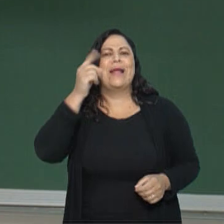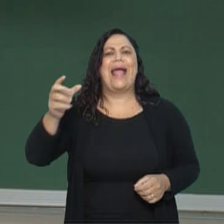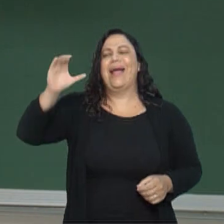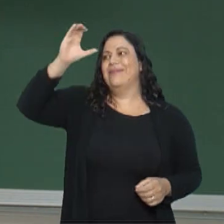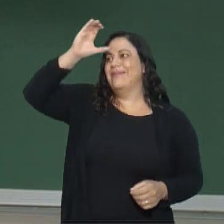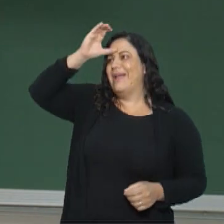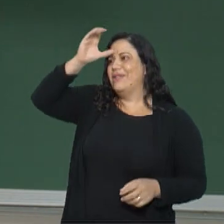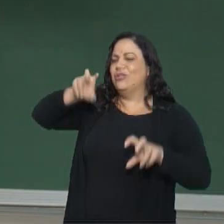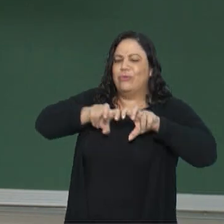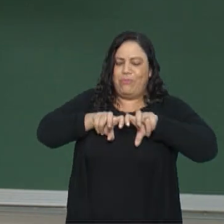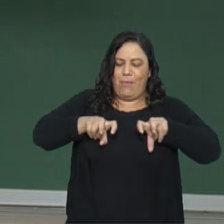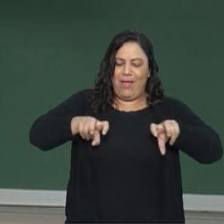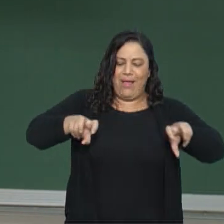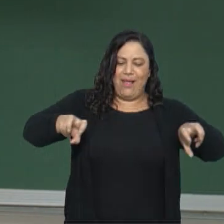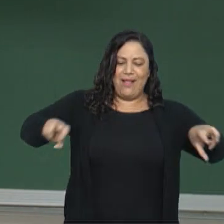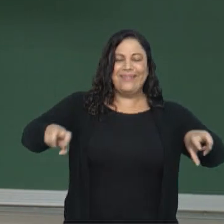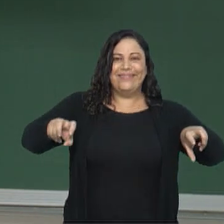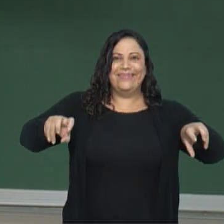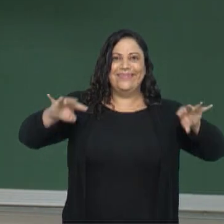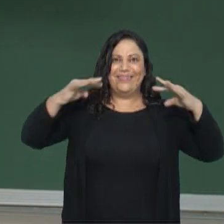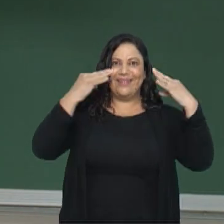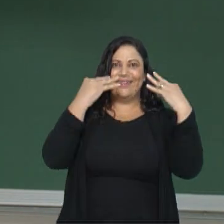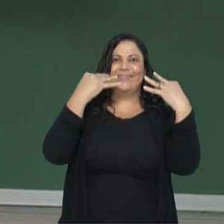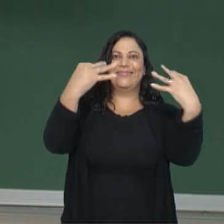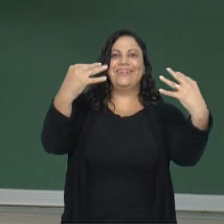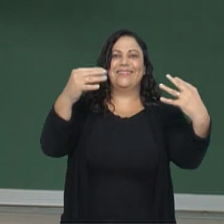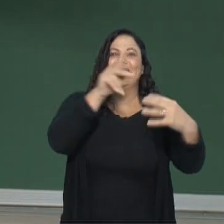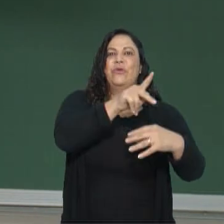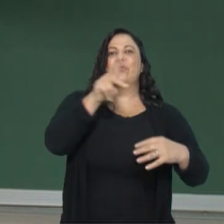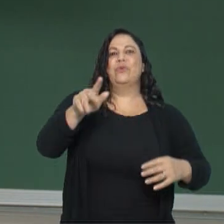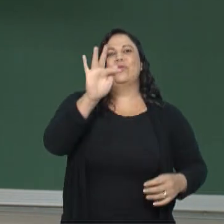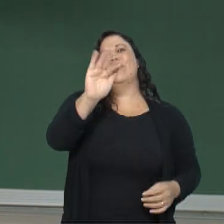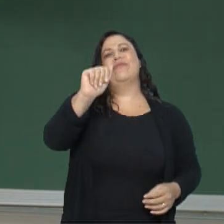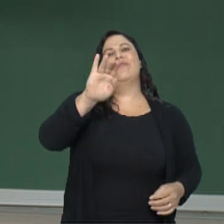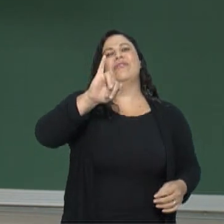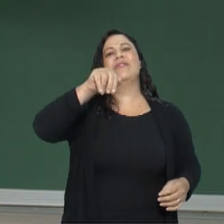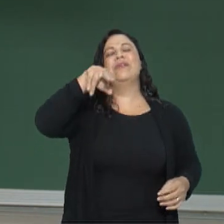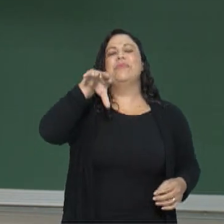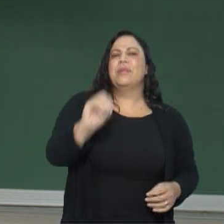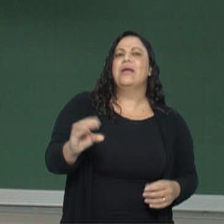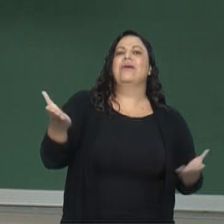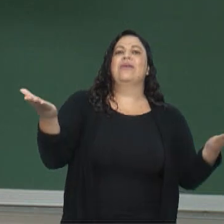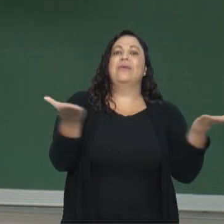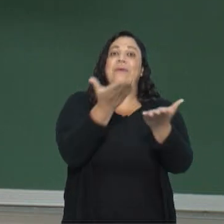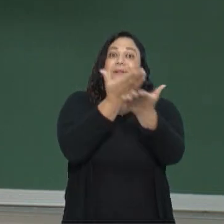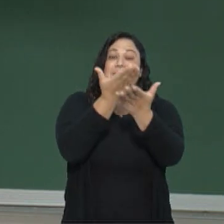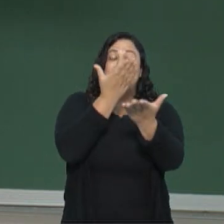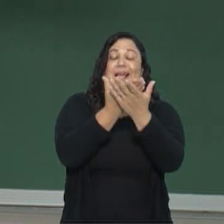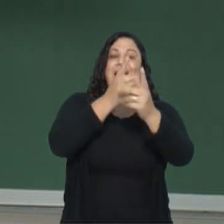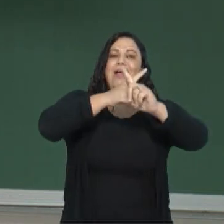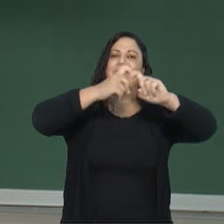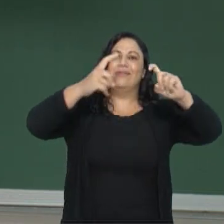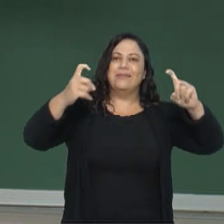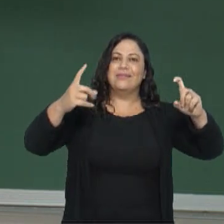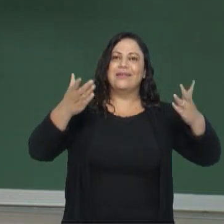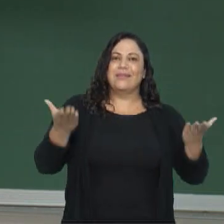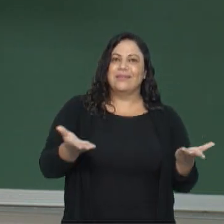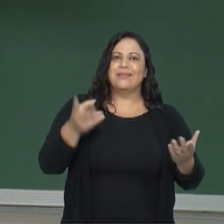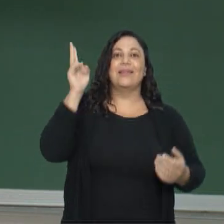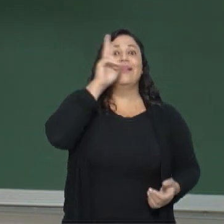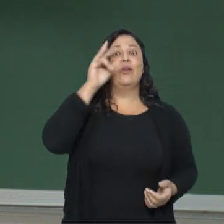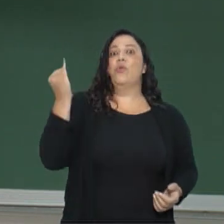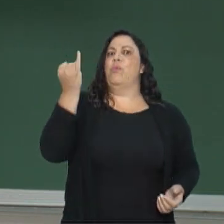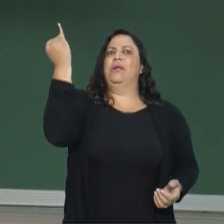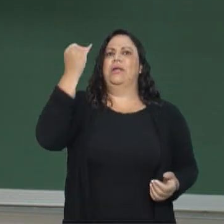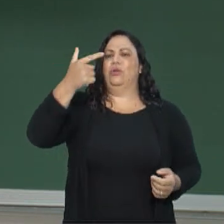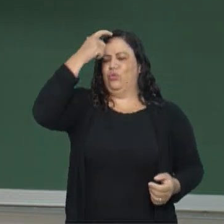mundo sentadinho, todo mundo prestando atenção no Fabiano, na aula de ciências do Fabiano. Então, o que é o importante da aula hoje não